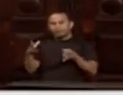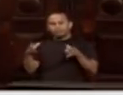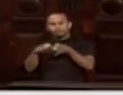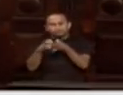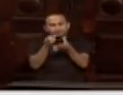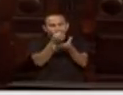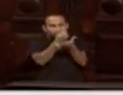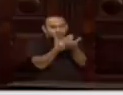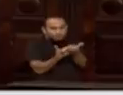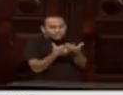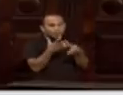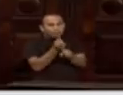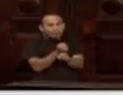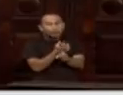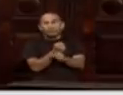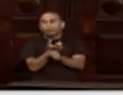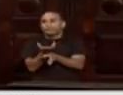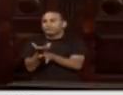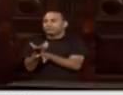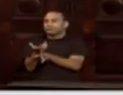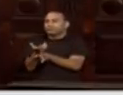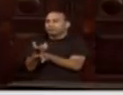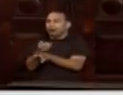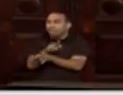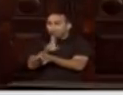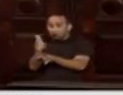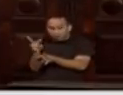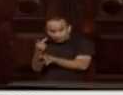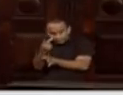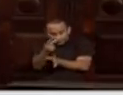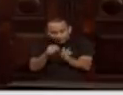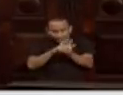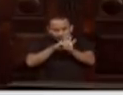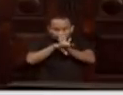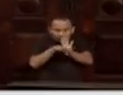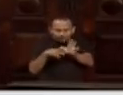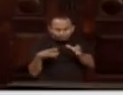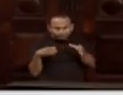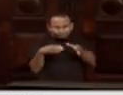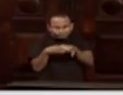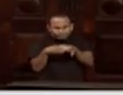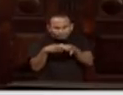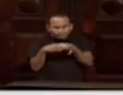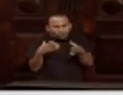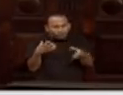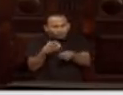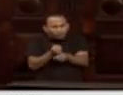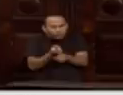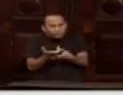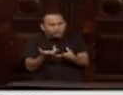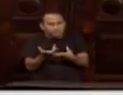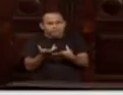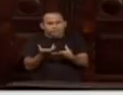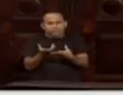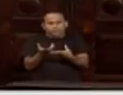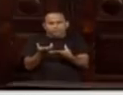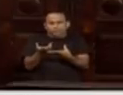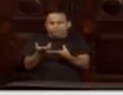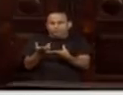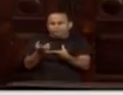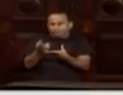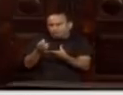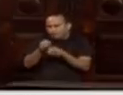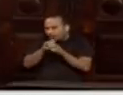próprio tribunal de contas e é o nome dele que indica para o tribunal de contas evidente que a leitura